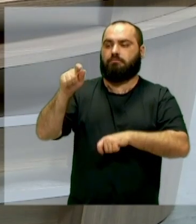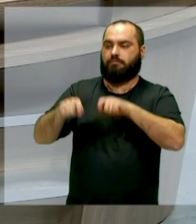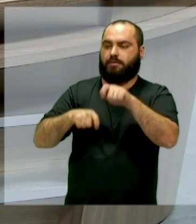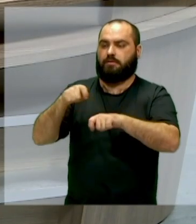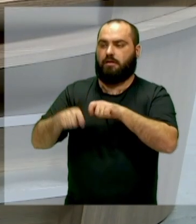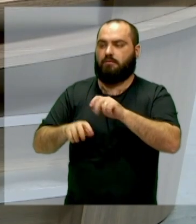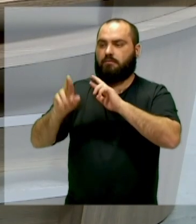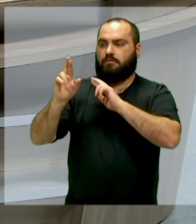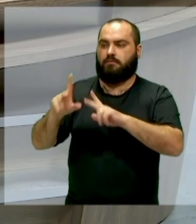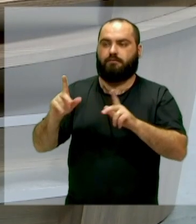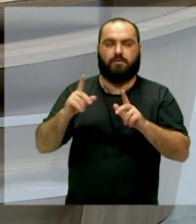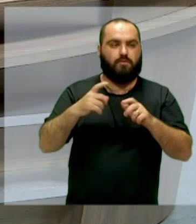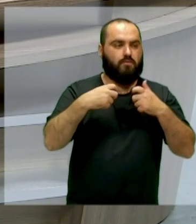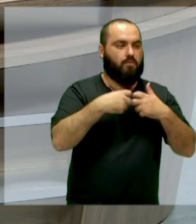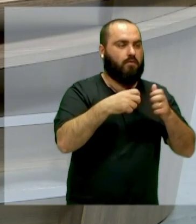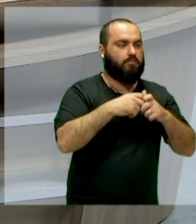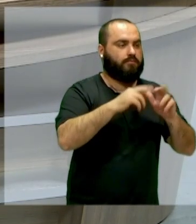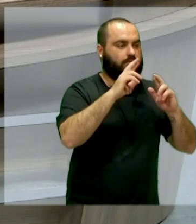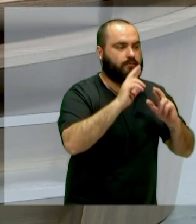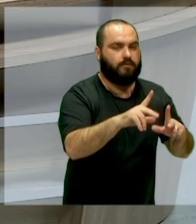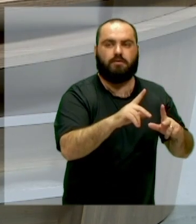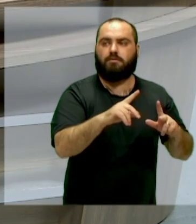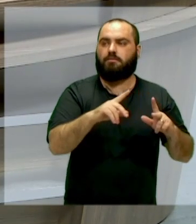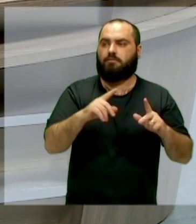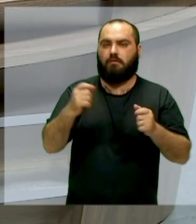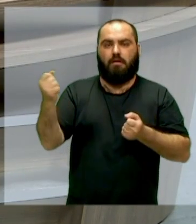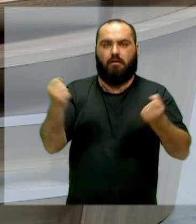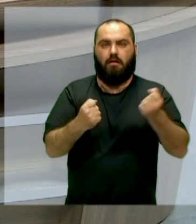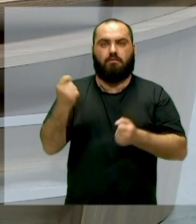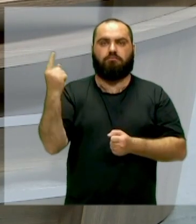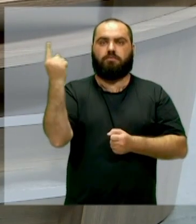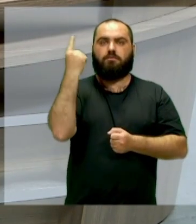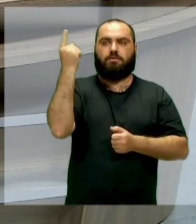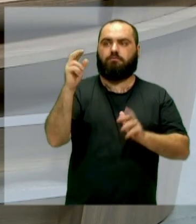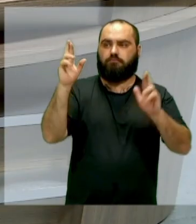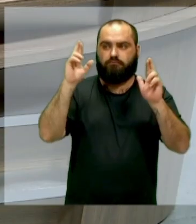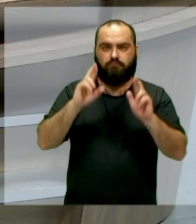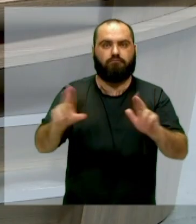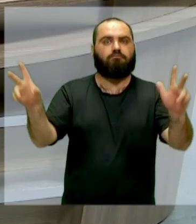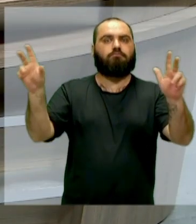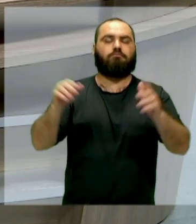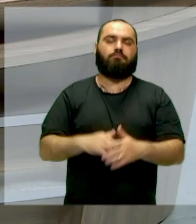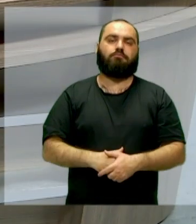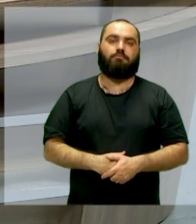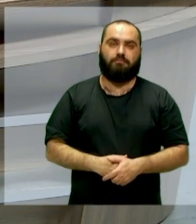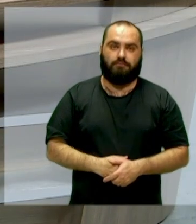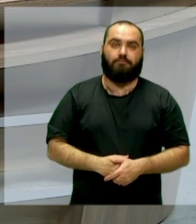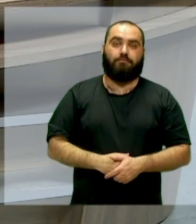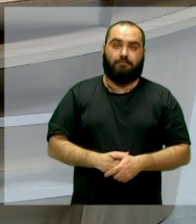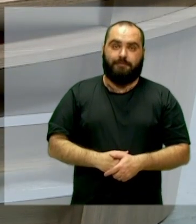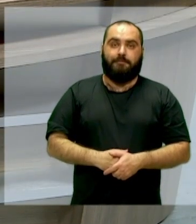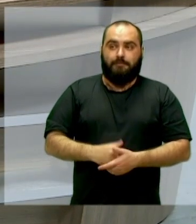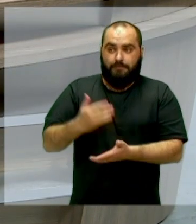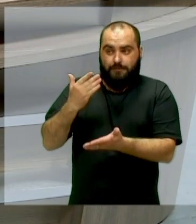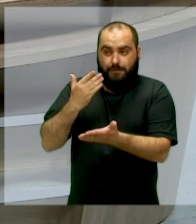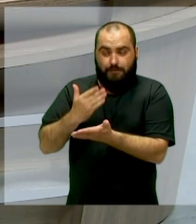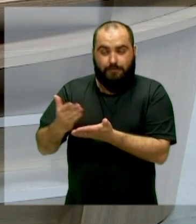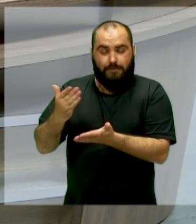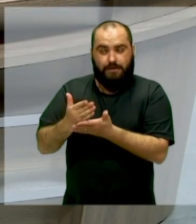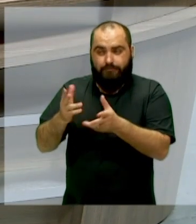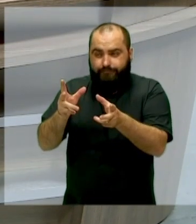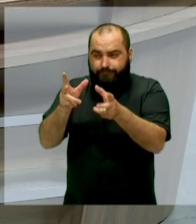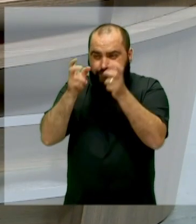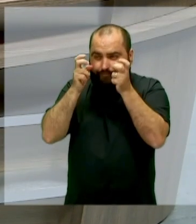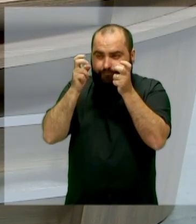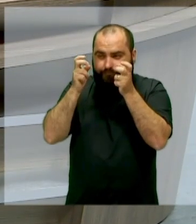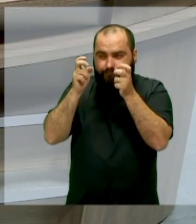anda de transporte público coletivo é outro e quando eu ando num carro sozinho é outro né então quando a gente começa a olhar de uma